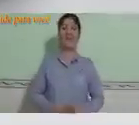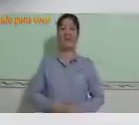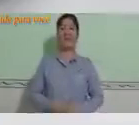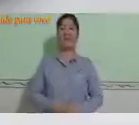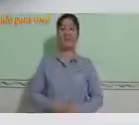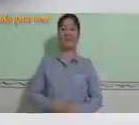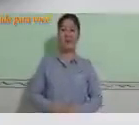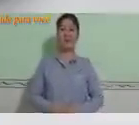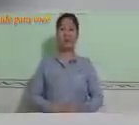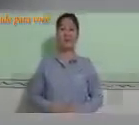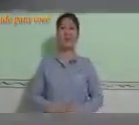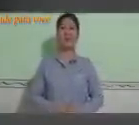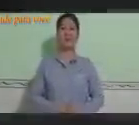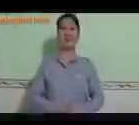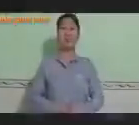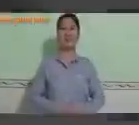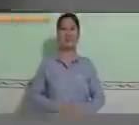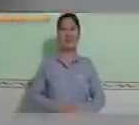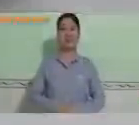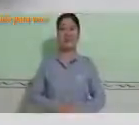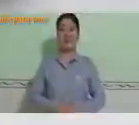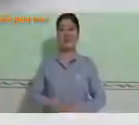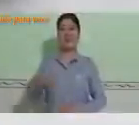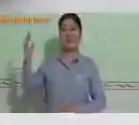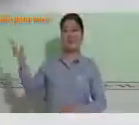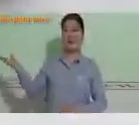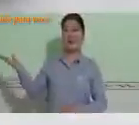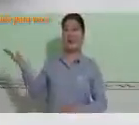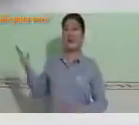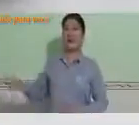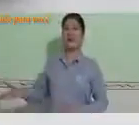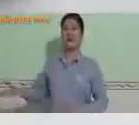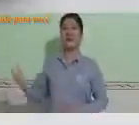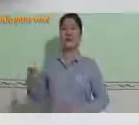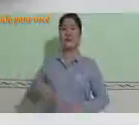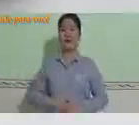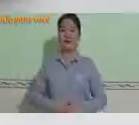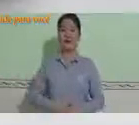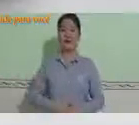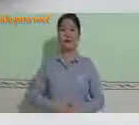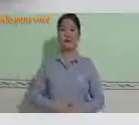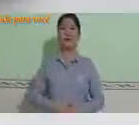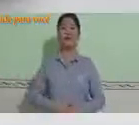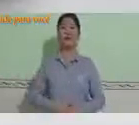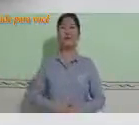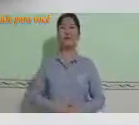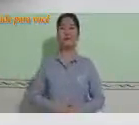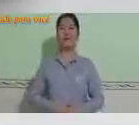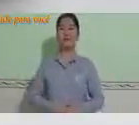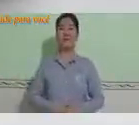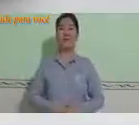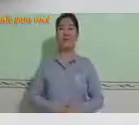MPODSERFEITA para ajudar o bebê a pegar quando o seio está muito cheio, para aumentar a produção de leite ou para que o pai possa